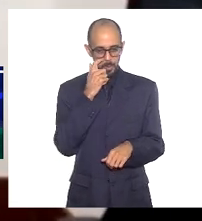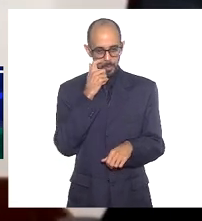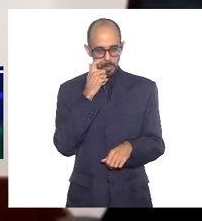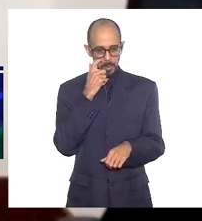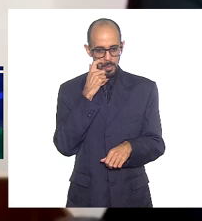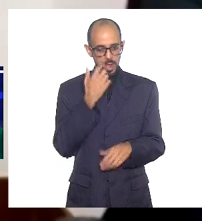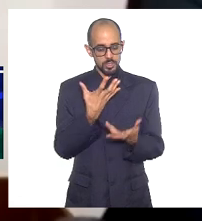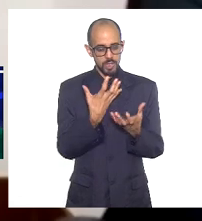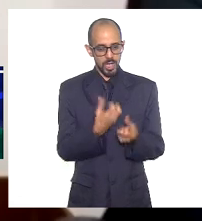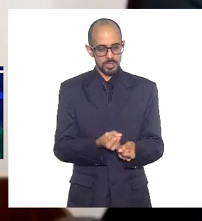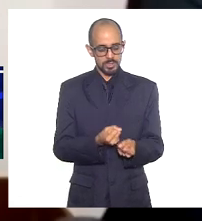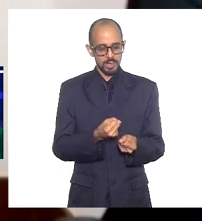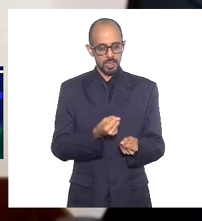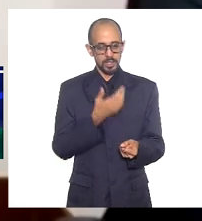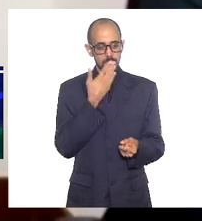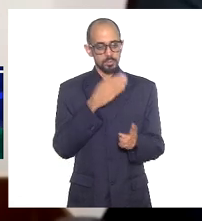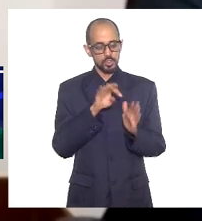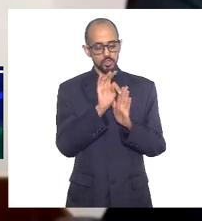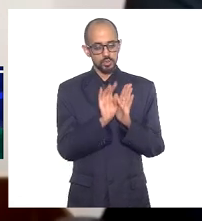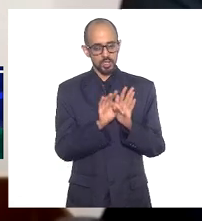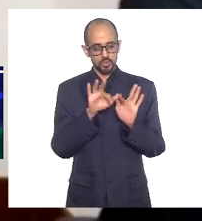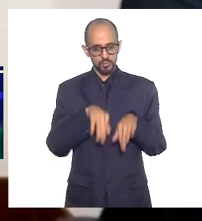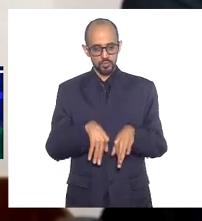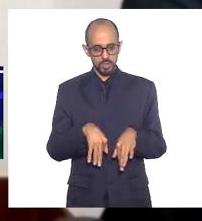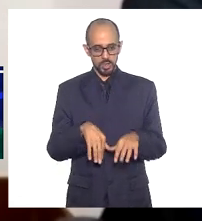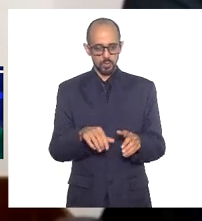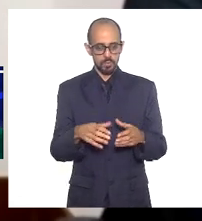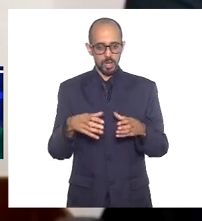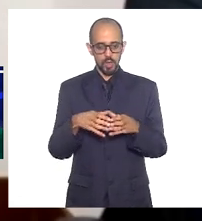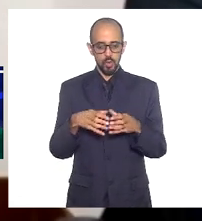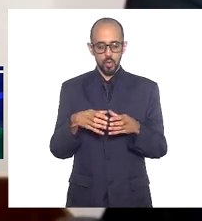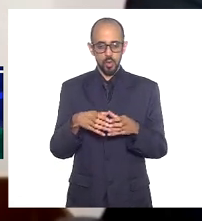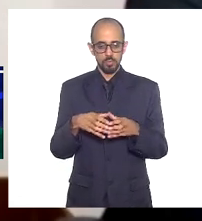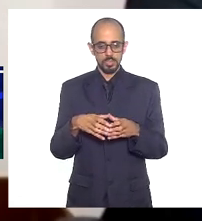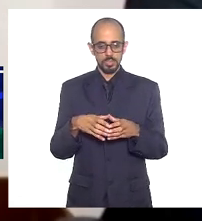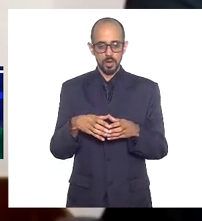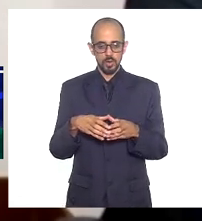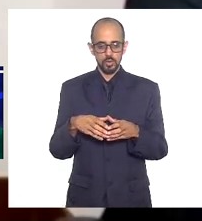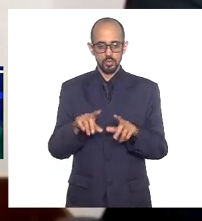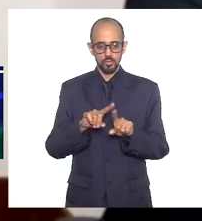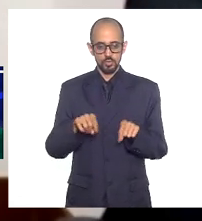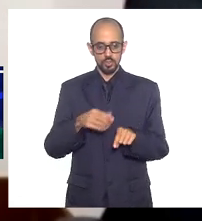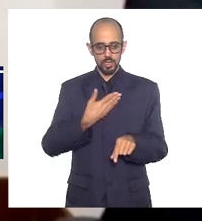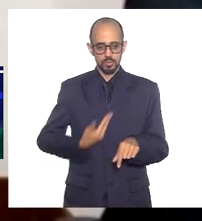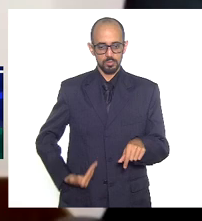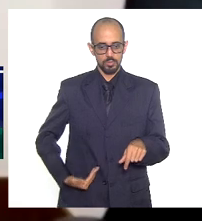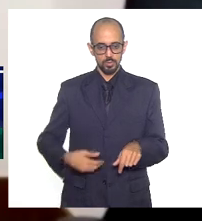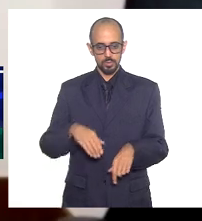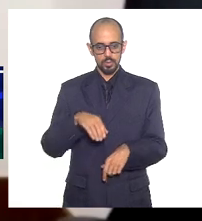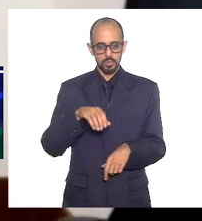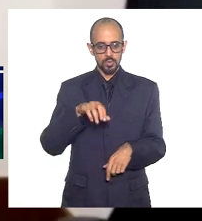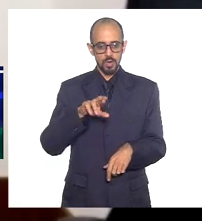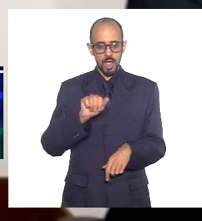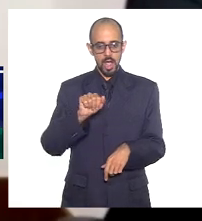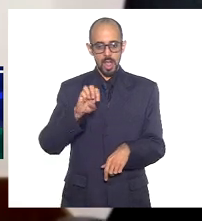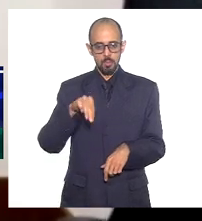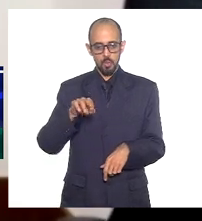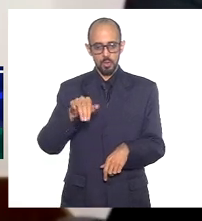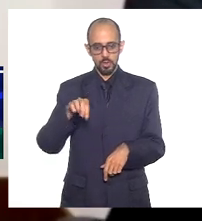conforme a final de redação deferido pela comissão de orçamento servidores públicos deputado rodrigo amorinho